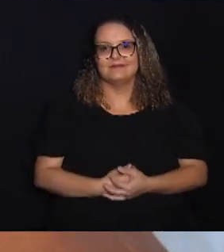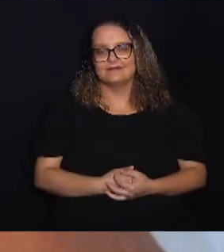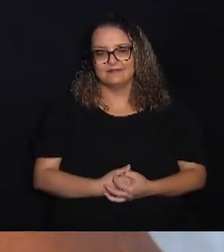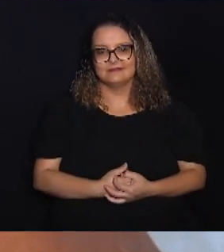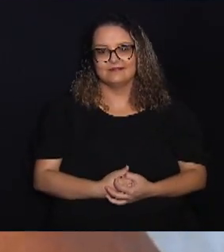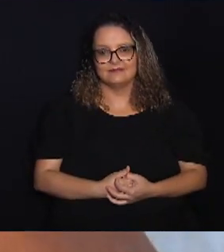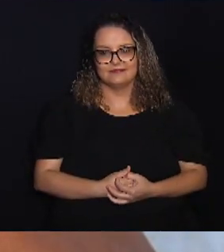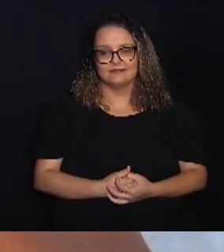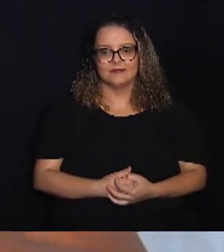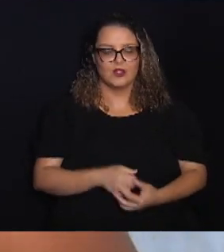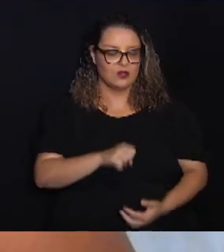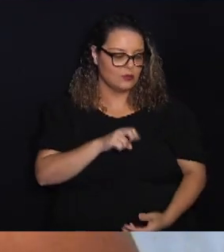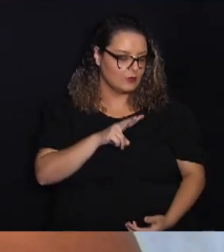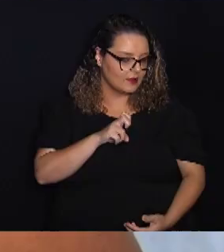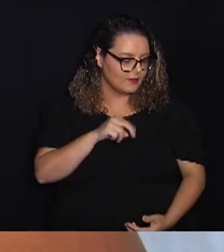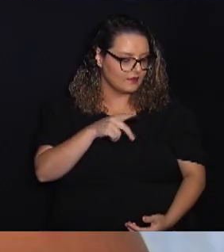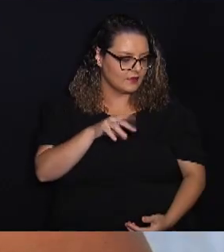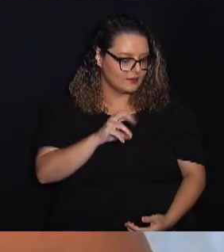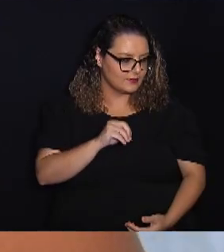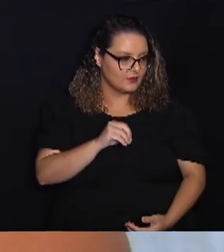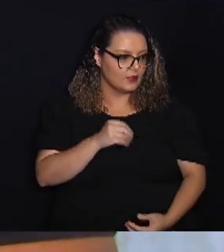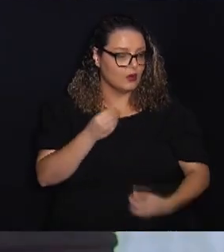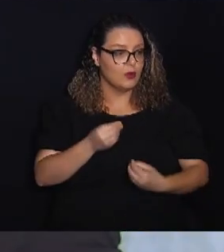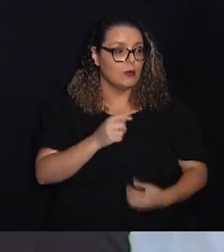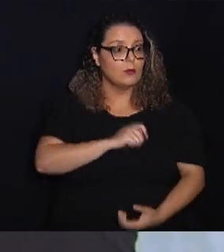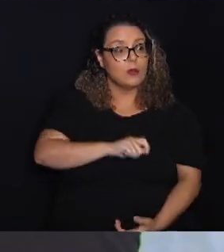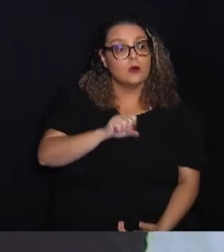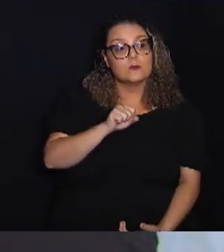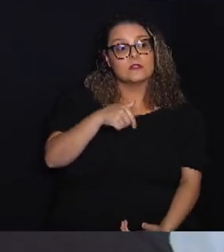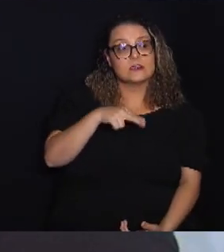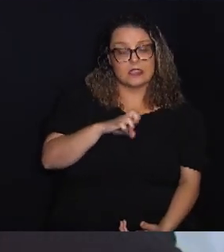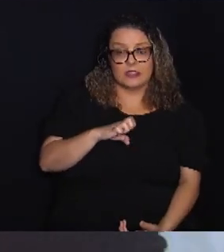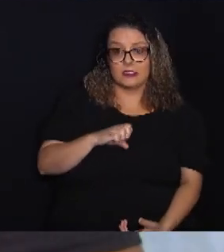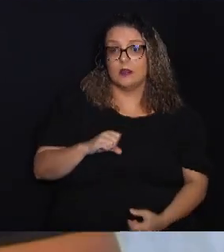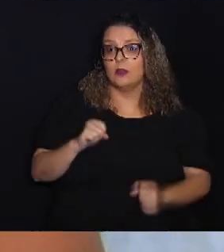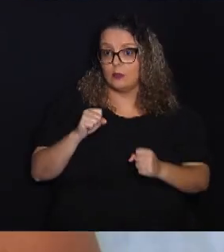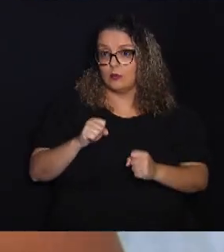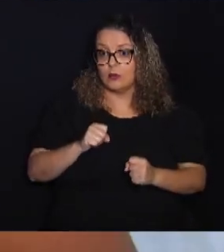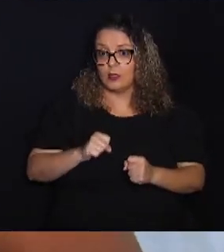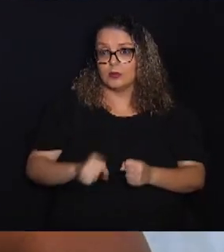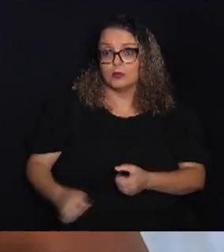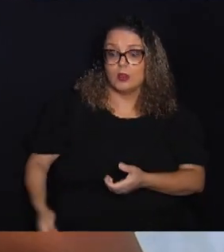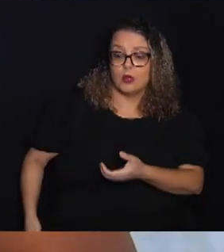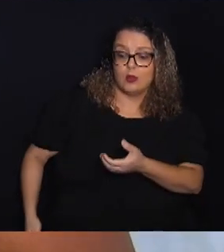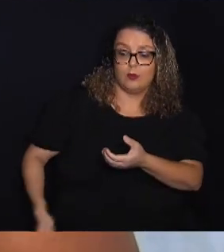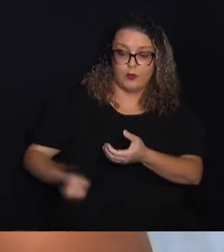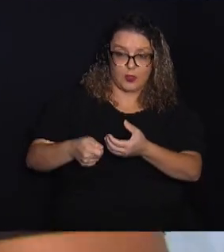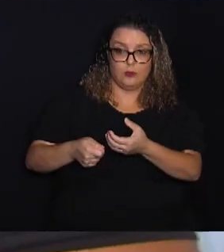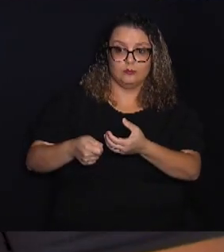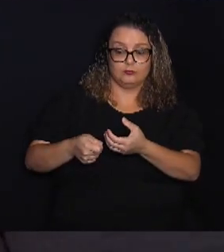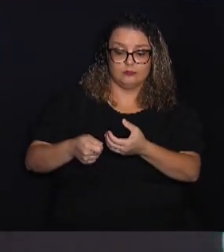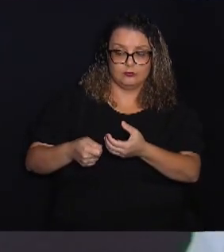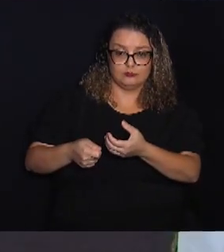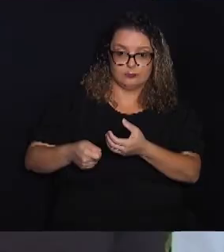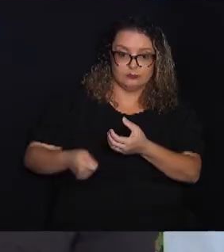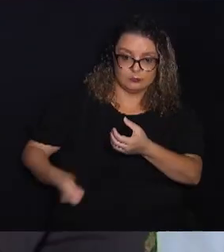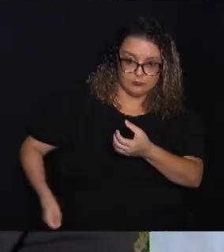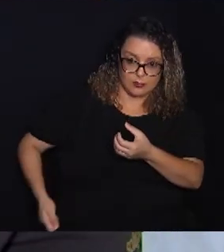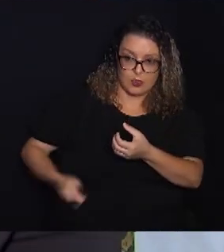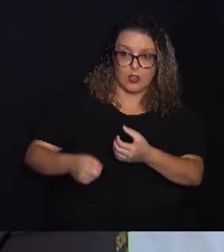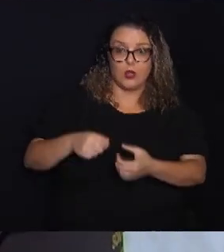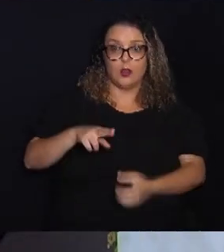L mesmo. Entendeu? E o Evandro, e o saque no... Como que é o saque no squash? Você pode sacar ele tanto